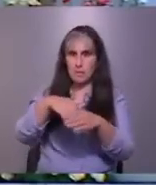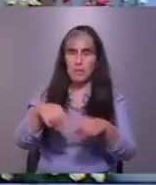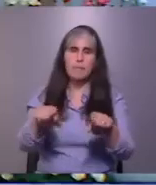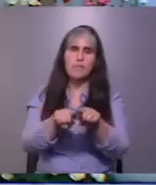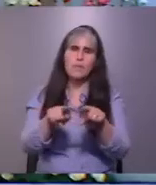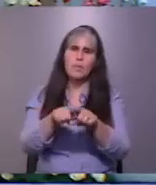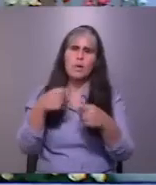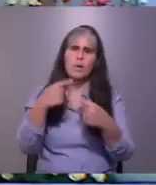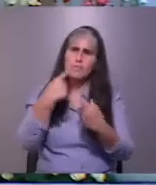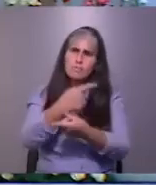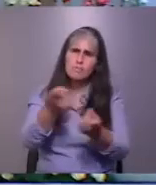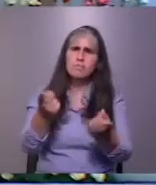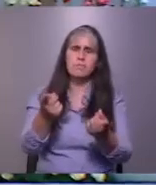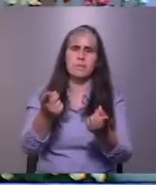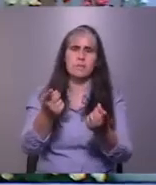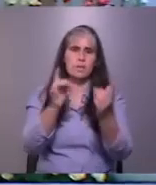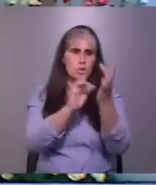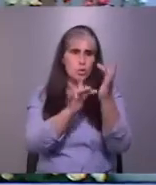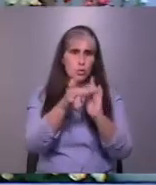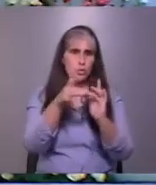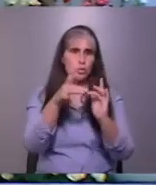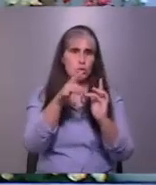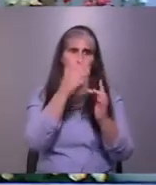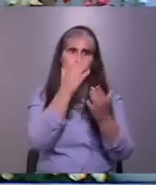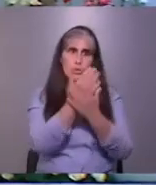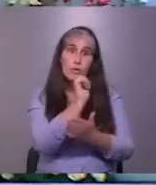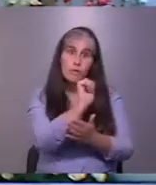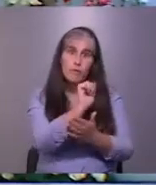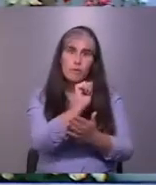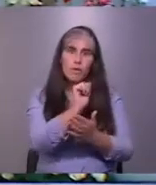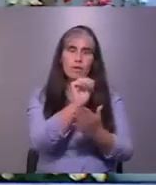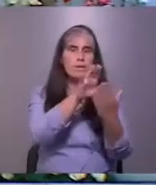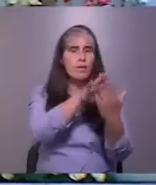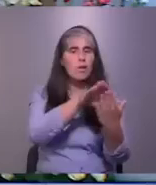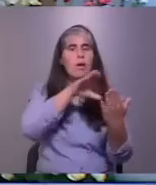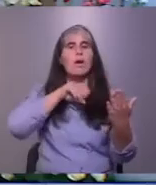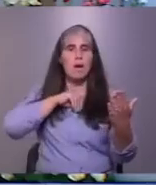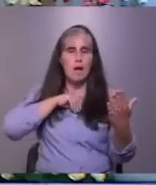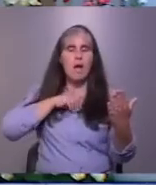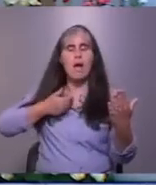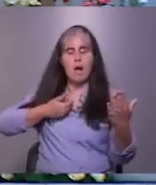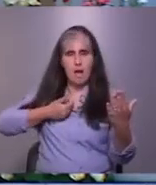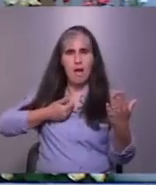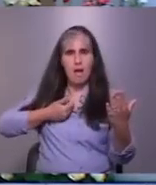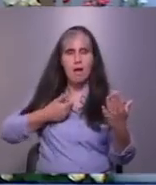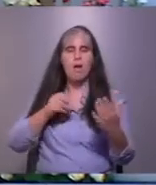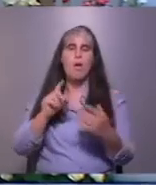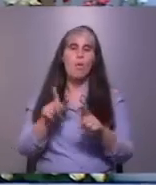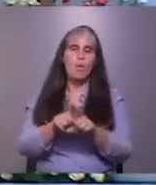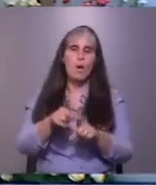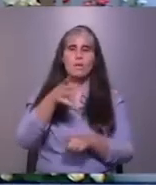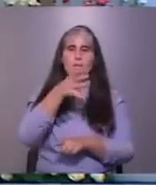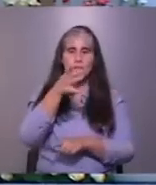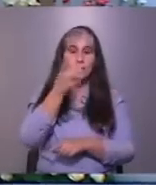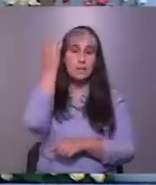significa assumirmos as atitudes de Jesus. Ou, para utilizar uma expressão de São Paulo,